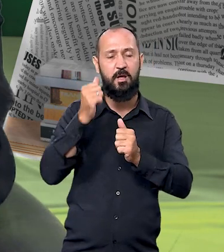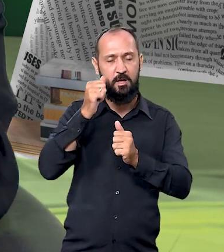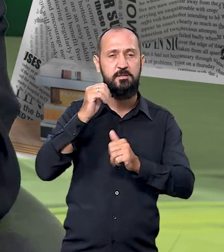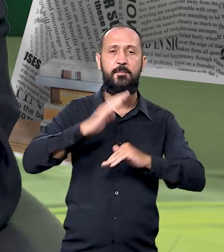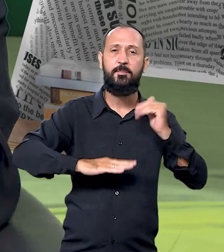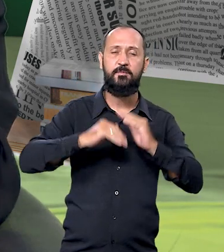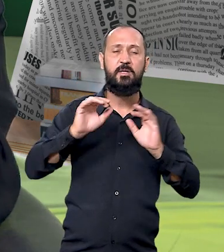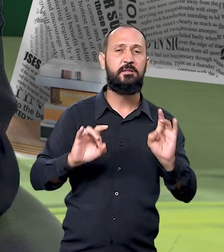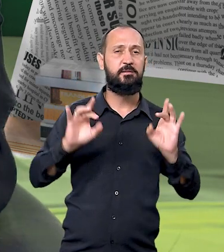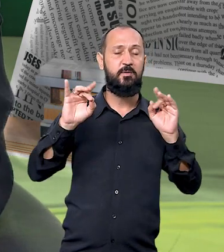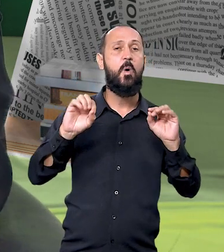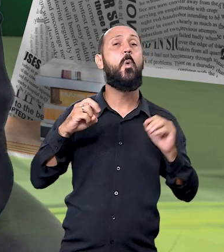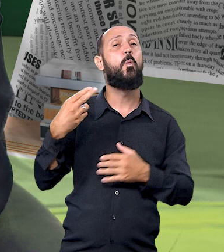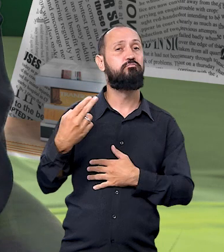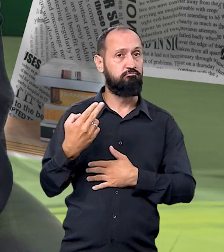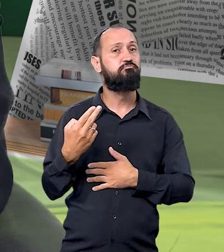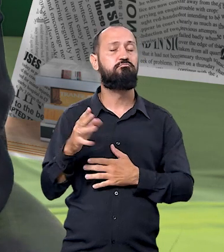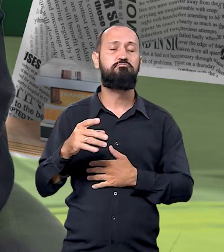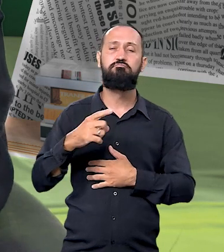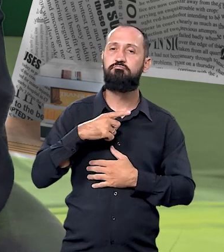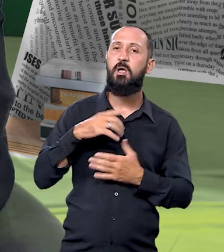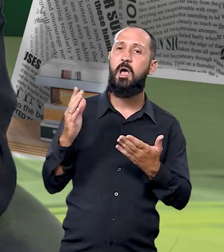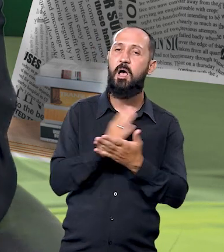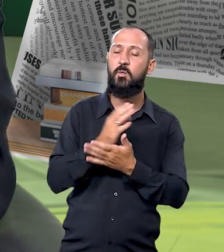tratar as suas trabalhadoras com um olhar especial. Ou seja,